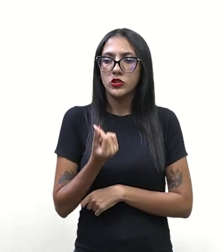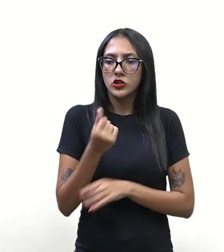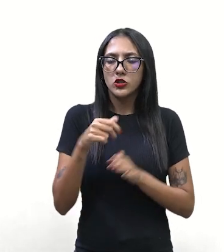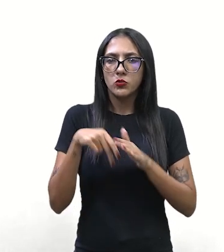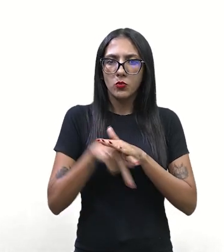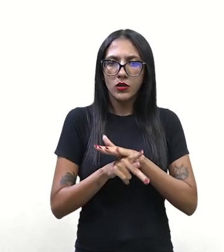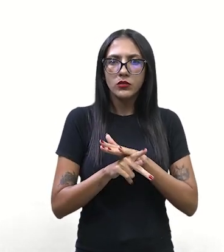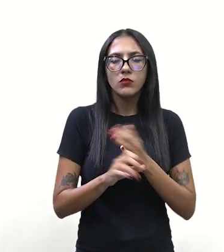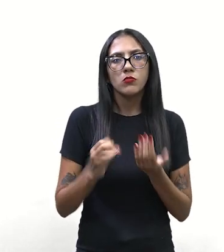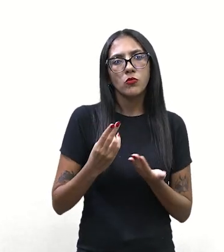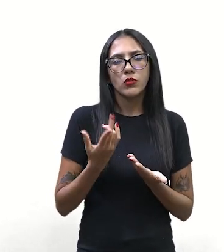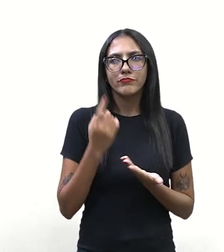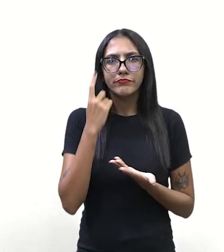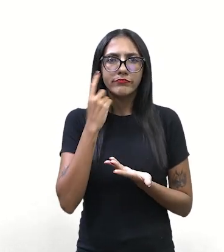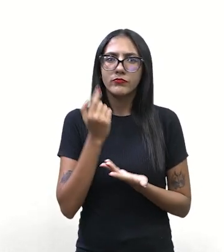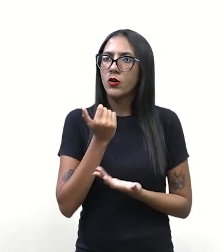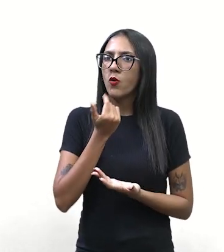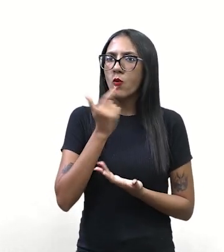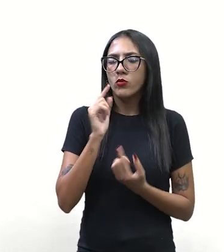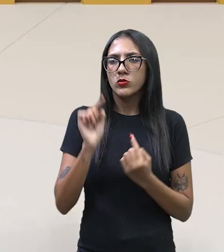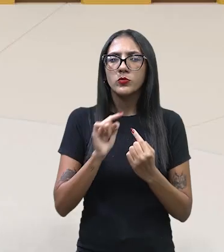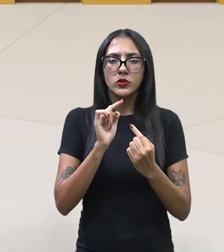para um outro objetivo que você queira.